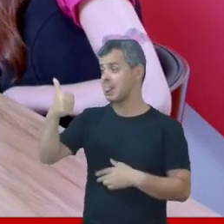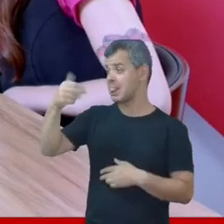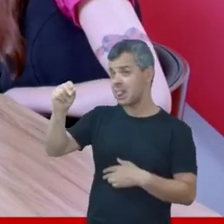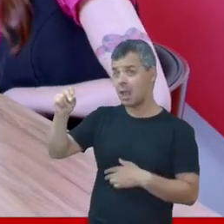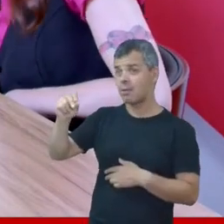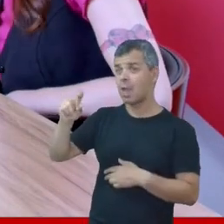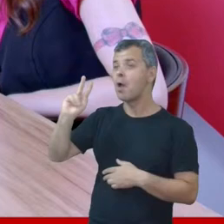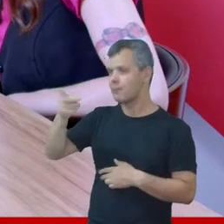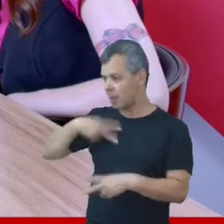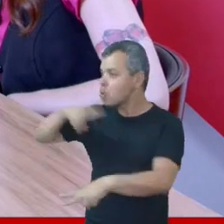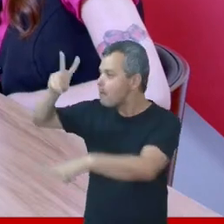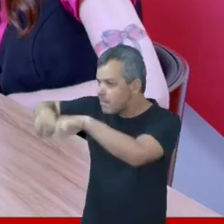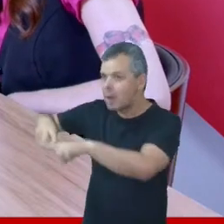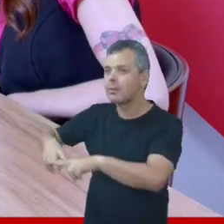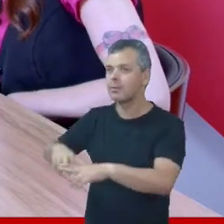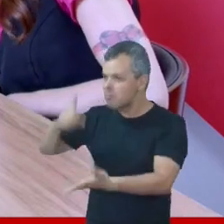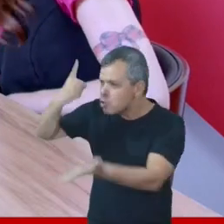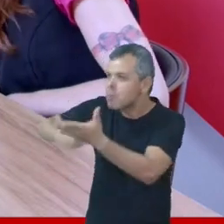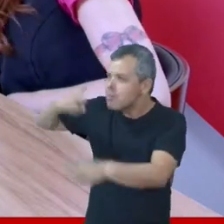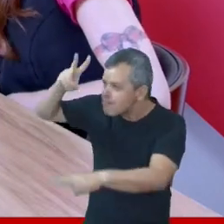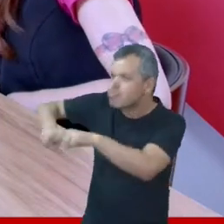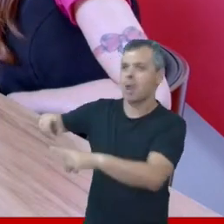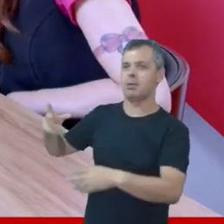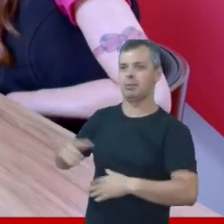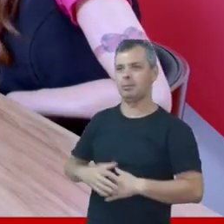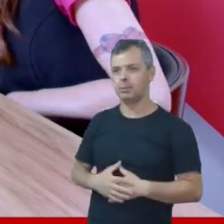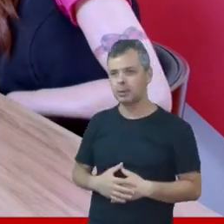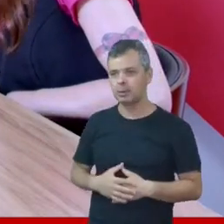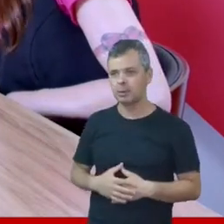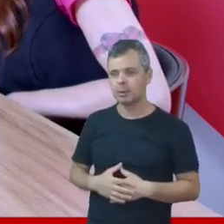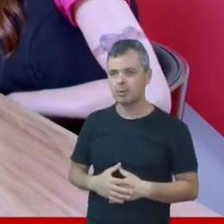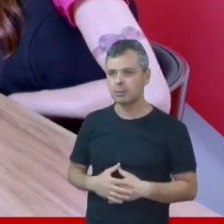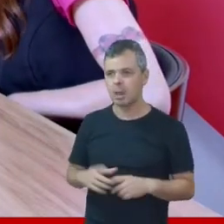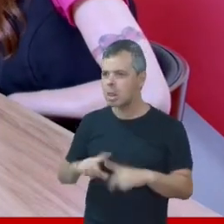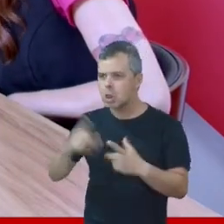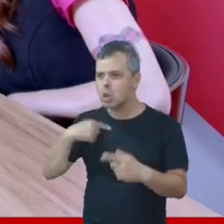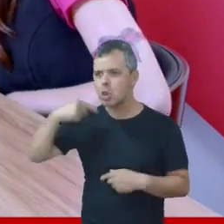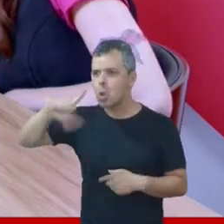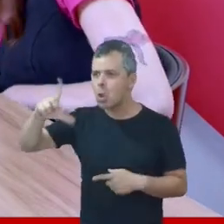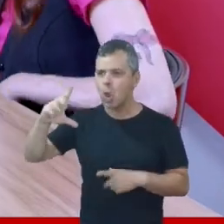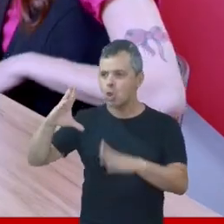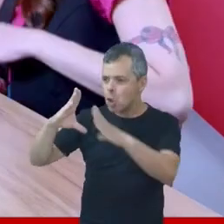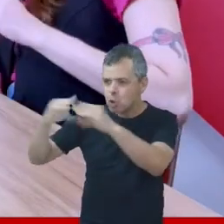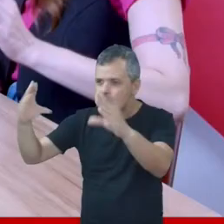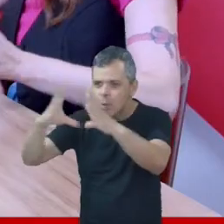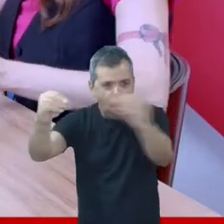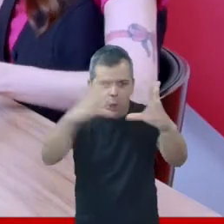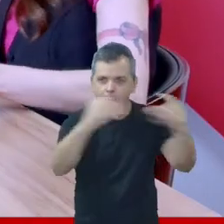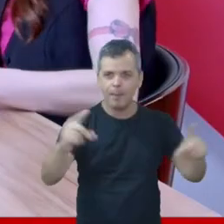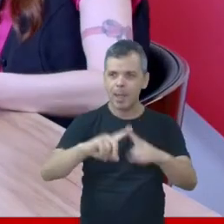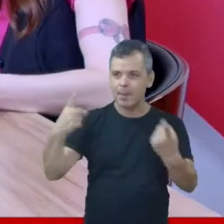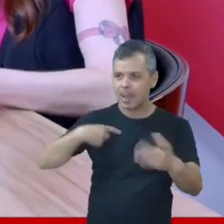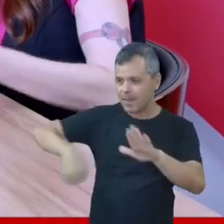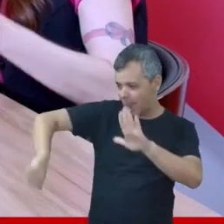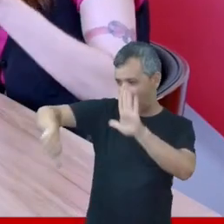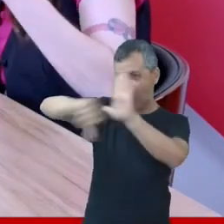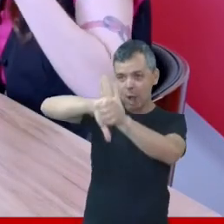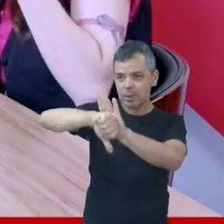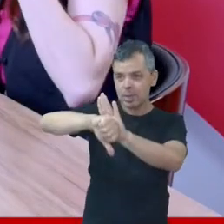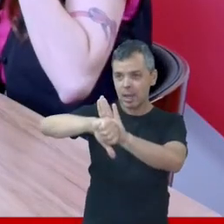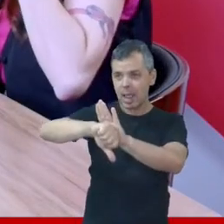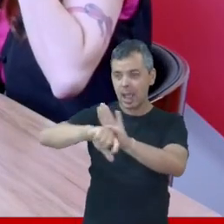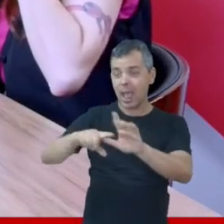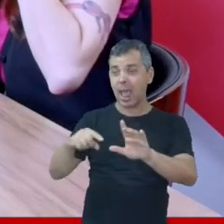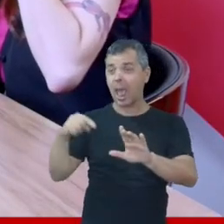tu vai cumprir tua Rodou. pena. Tu vai cumprir tua pena. É isso. Que é, Importante Não demais. adianta tu Os- te esconder. não adianta, É, é que não os adianta crimes escolher. que